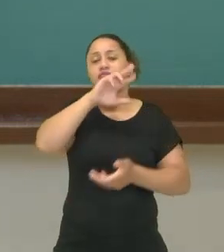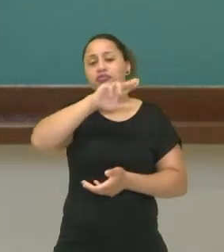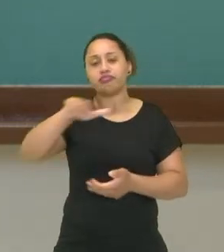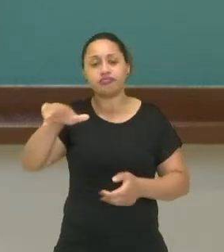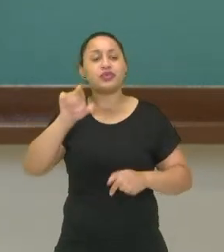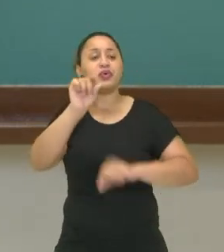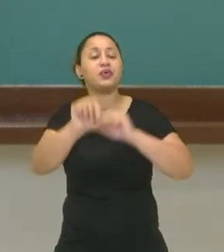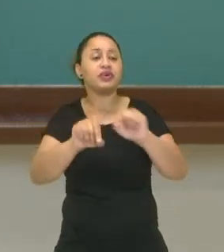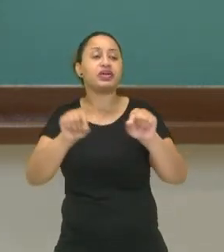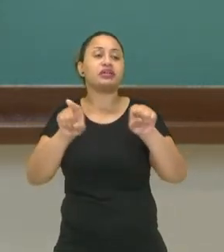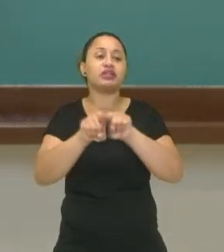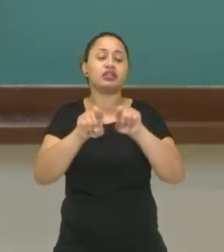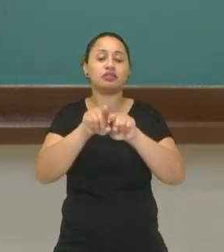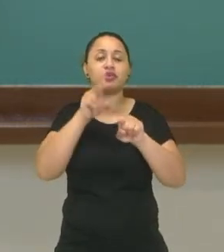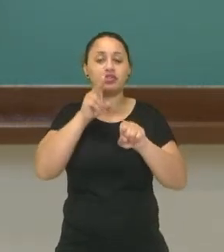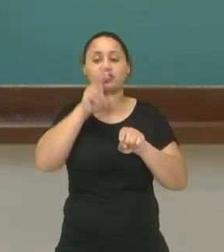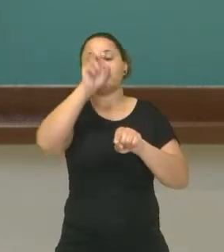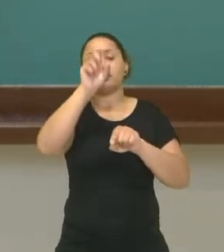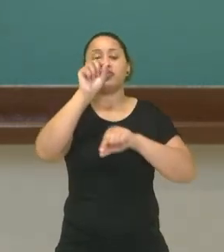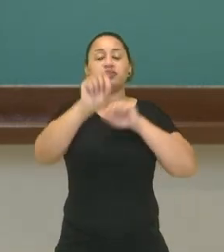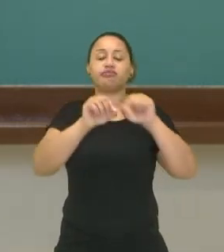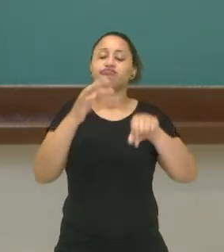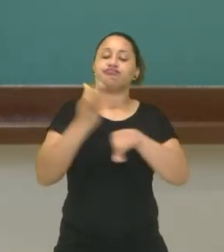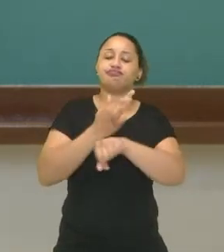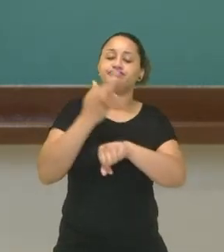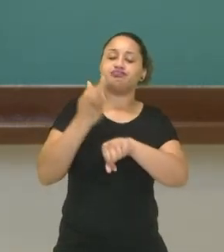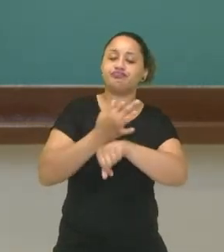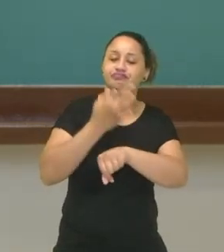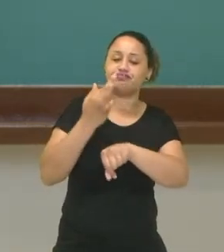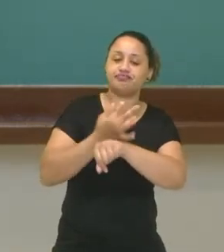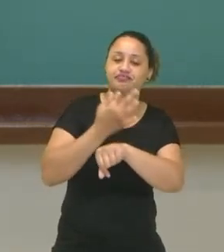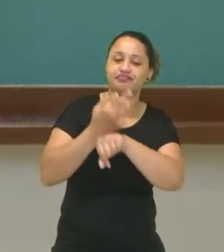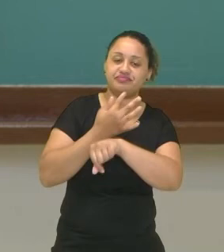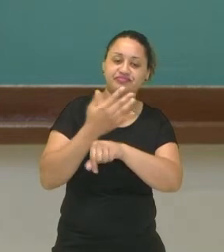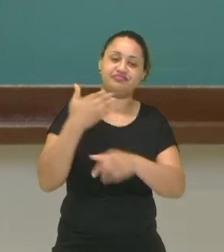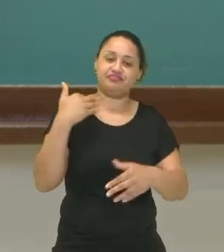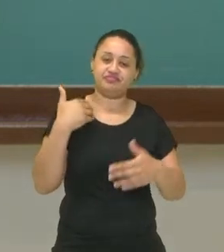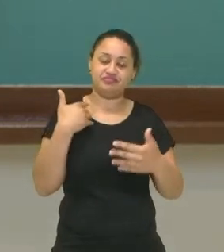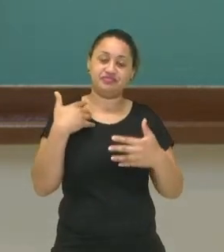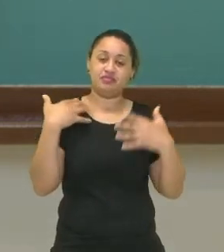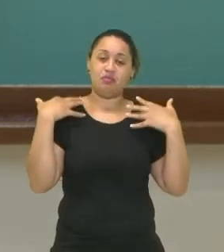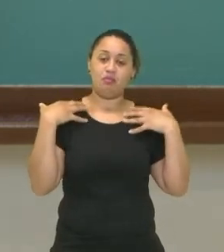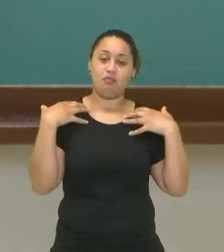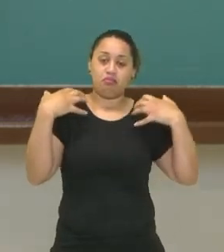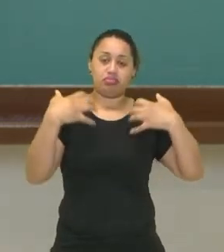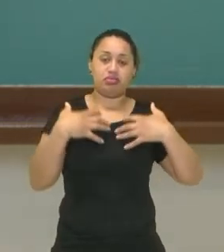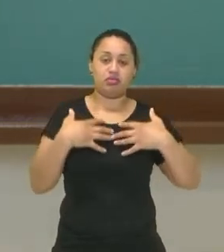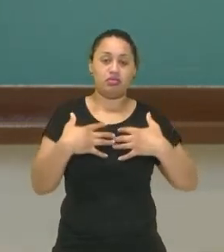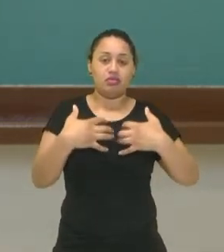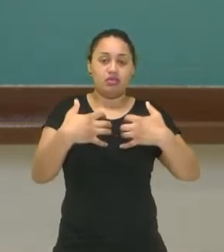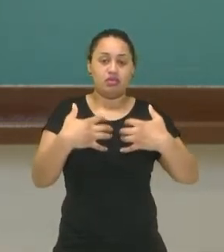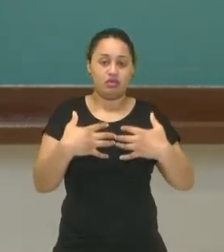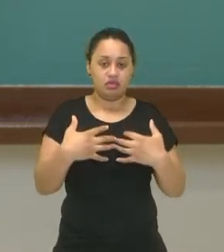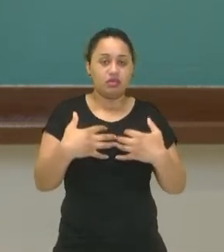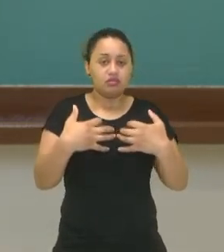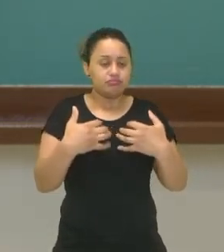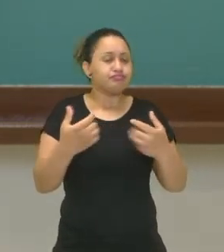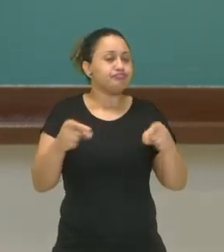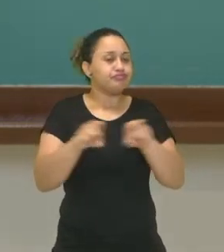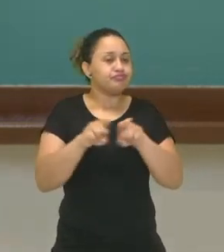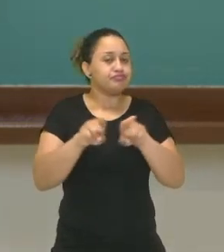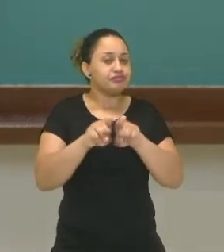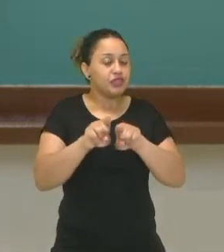vai fortalecer, vai me dar resistência pulmonar, né? E também eu posso vir